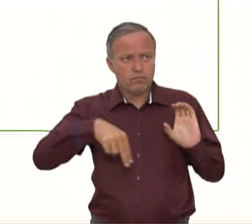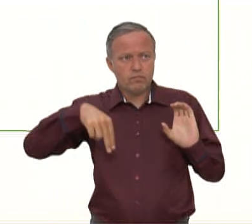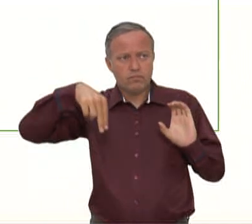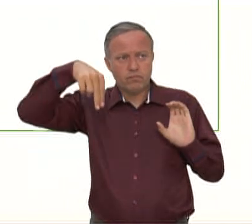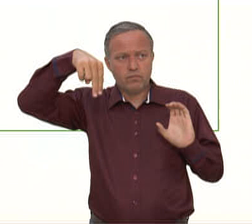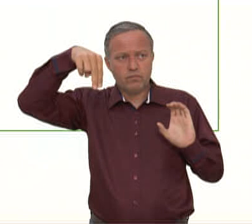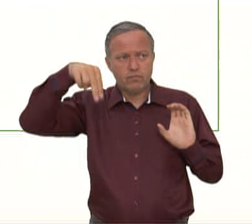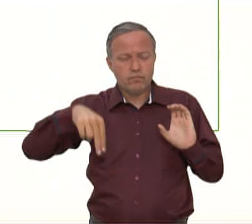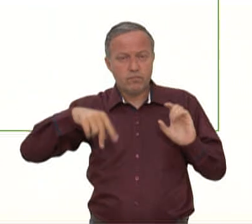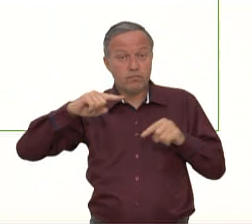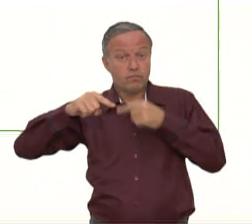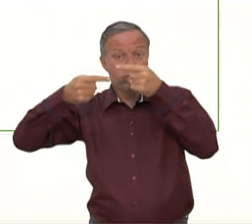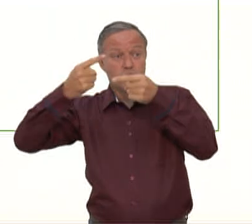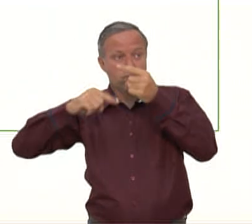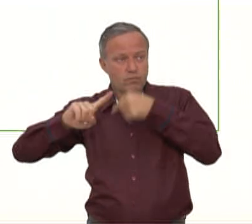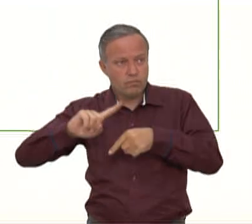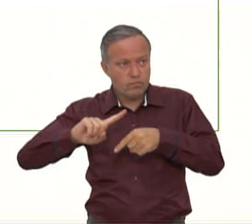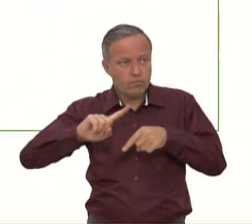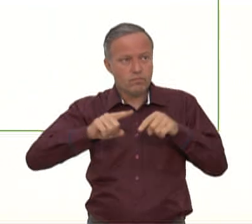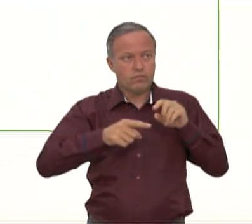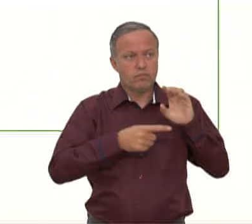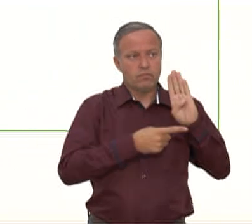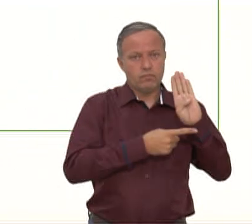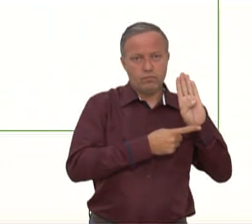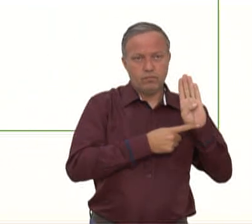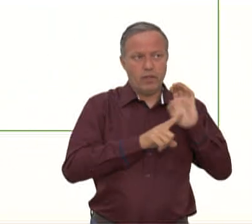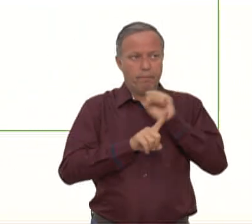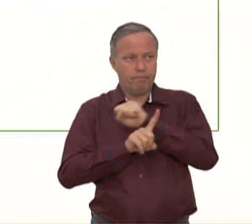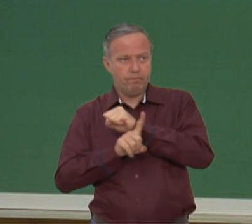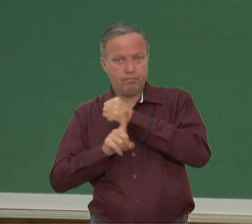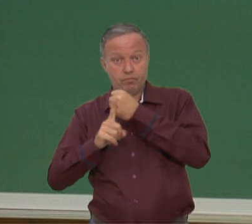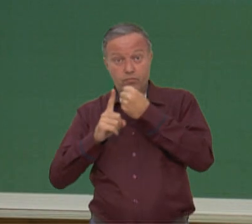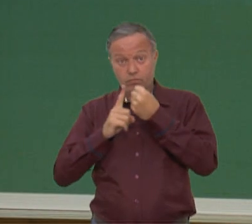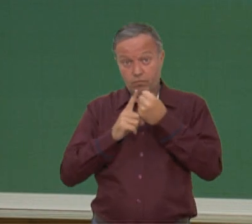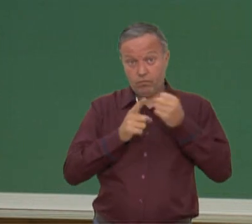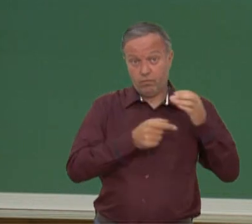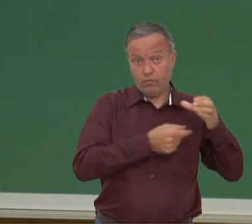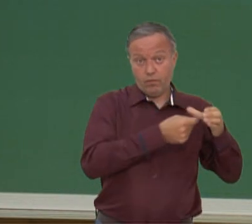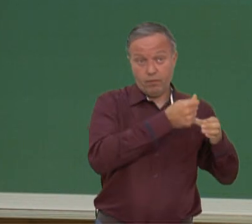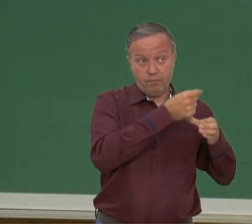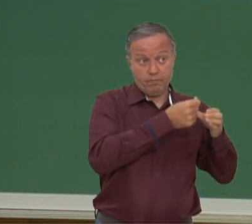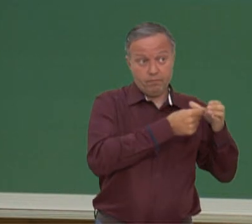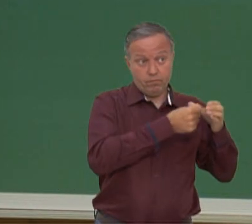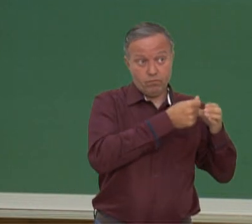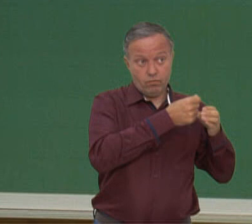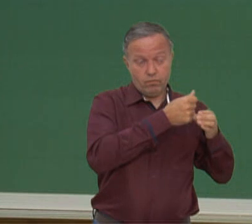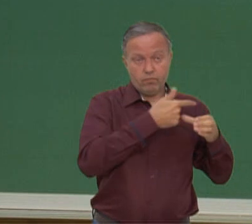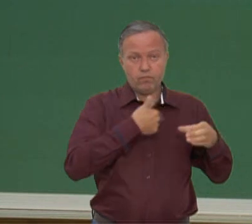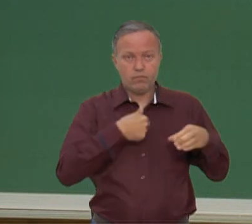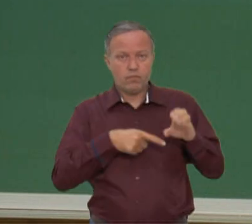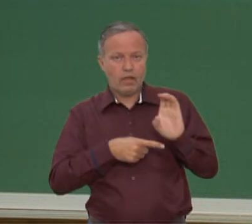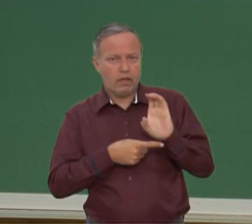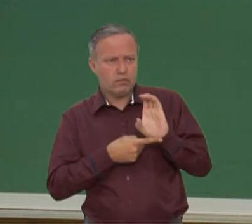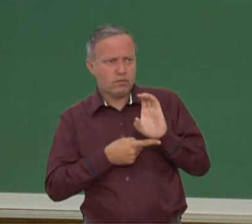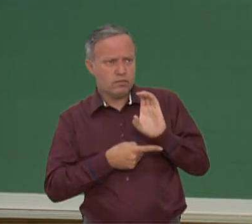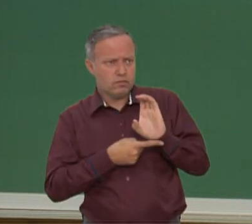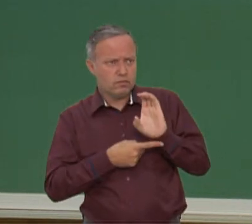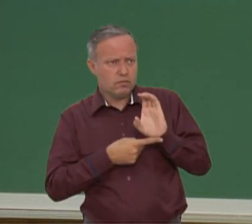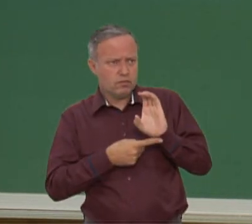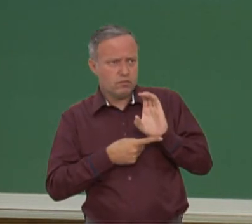C, estatais e privatizações. Então, assim, o BRICS é mais um modelo de bloco econômico, né?